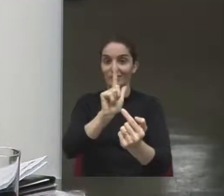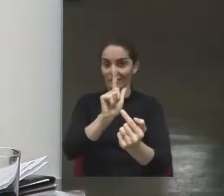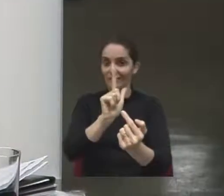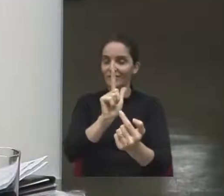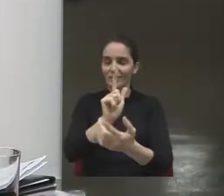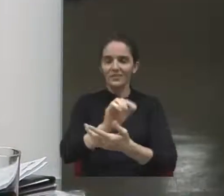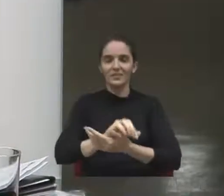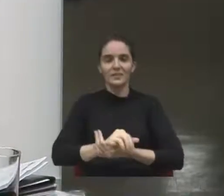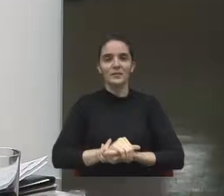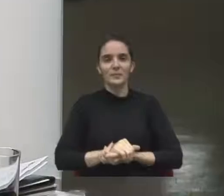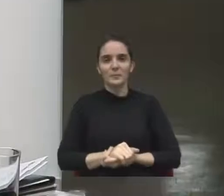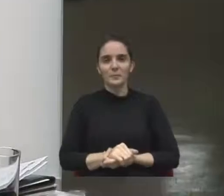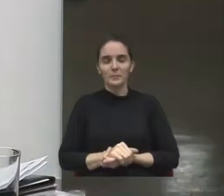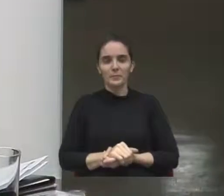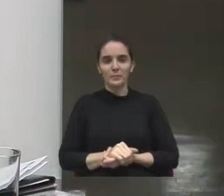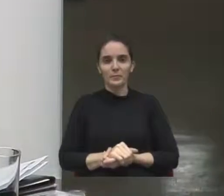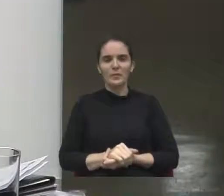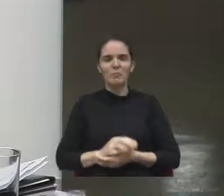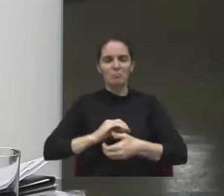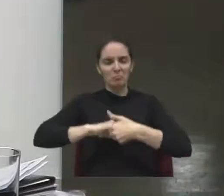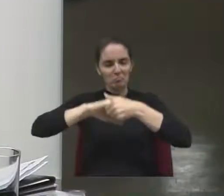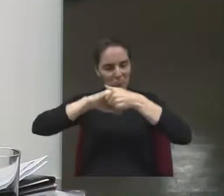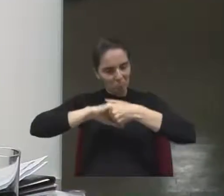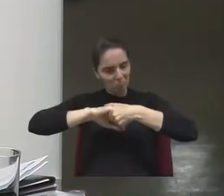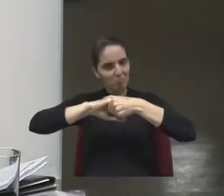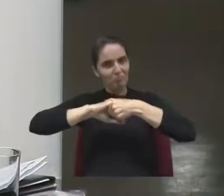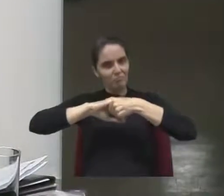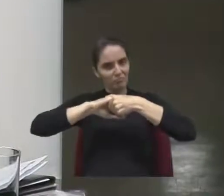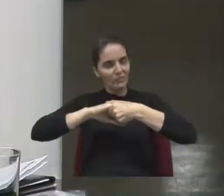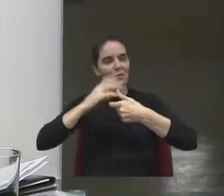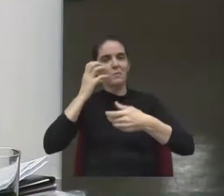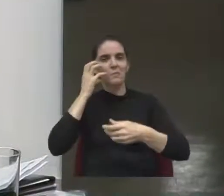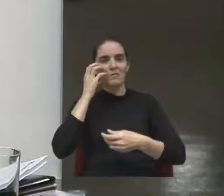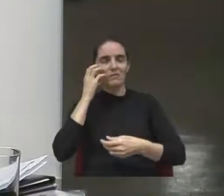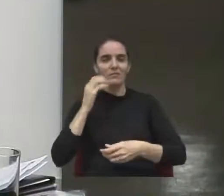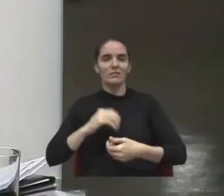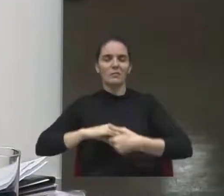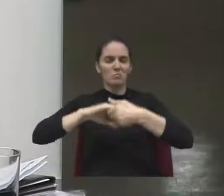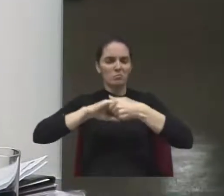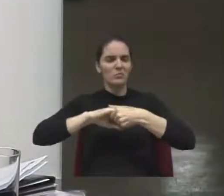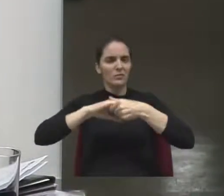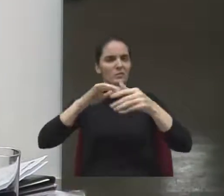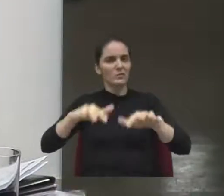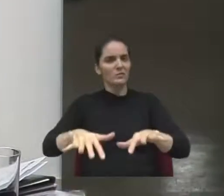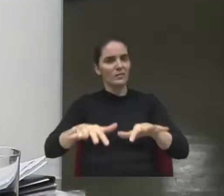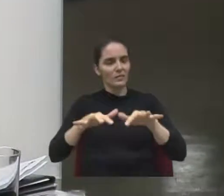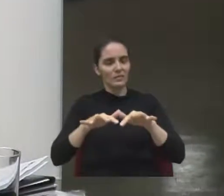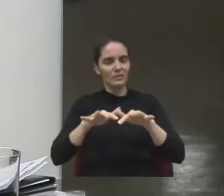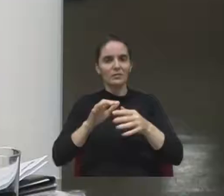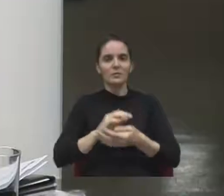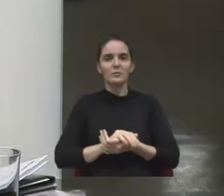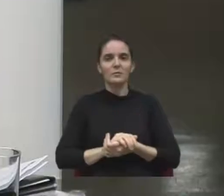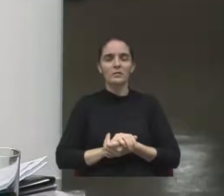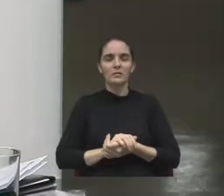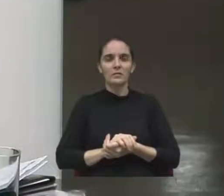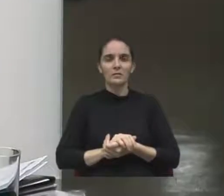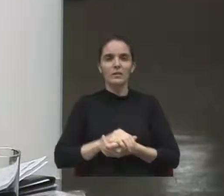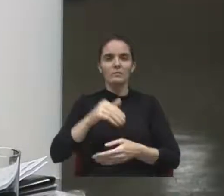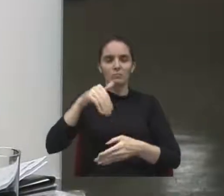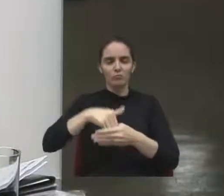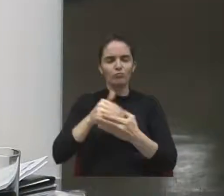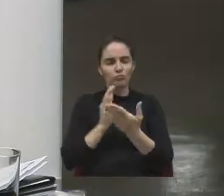ter ganhos. Então, parabéns ao senhor, parabéns a essa casa, que tenho certeza que irá aprovar,